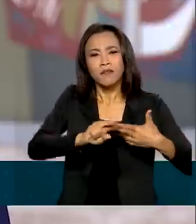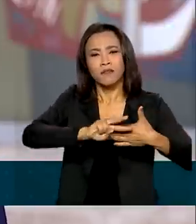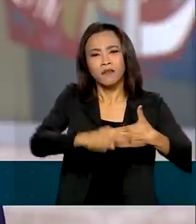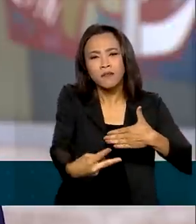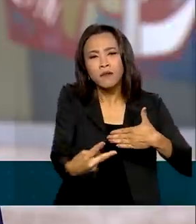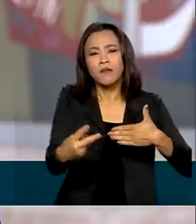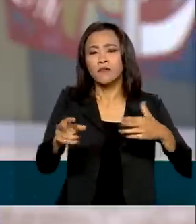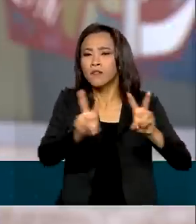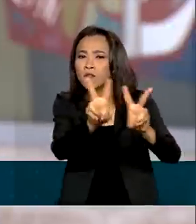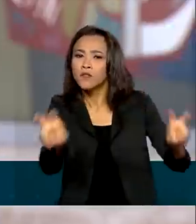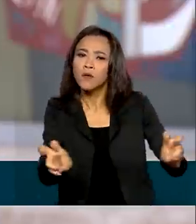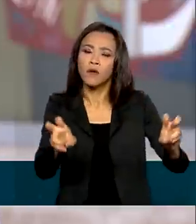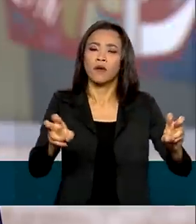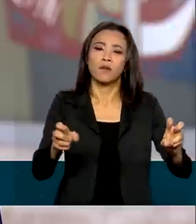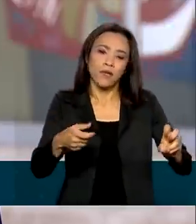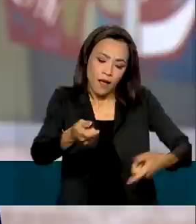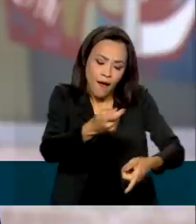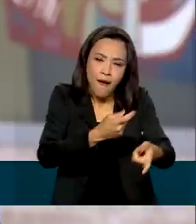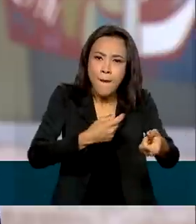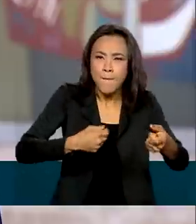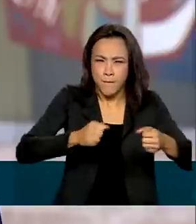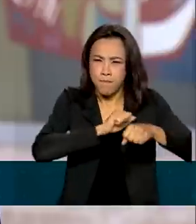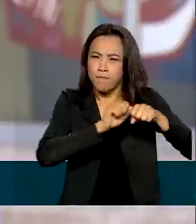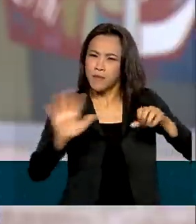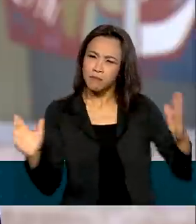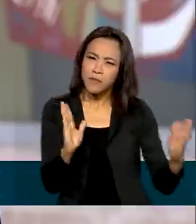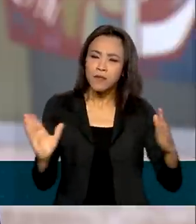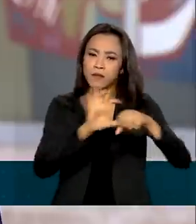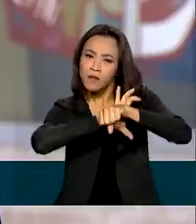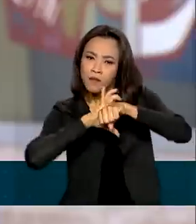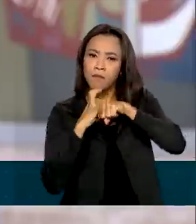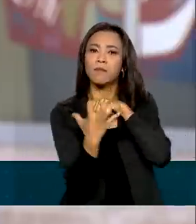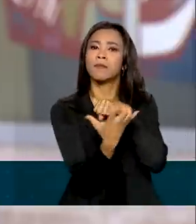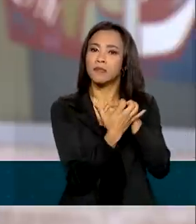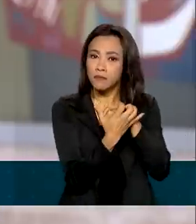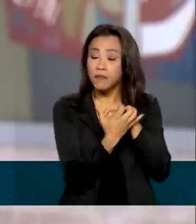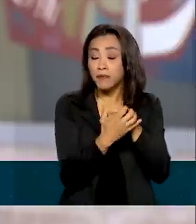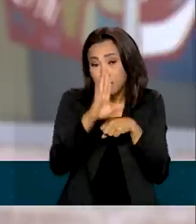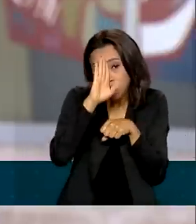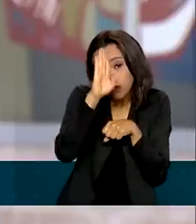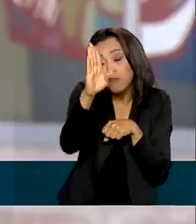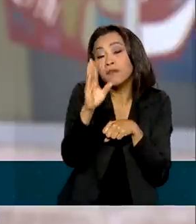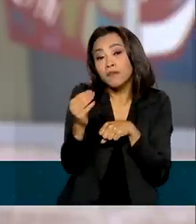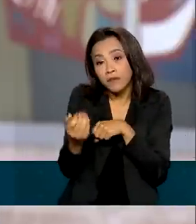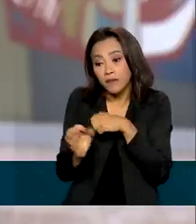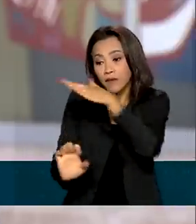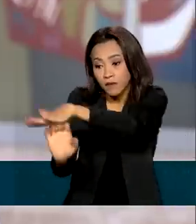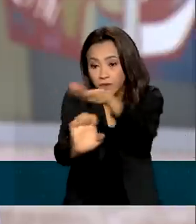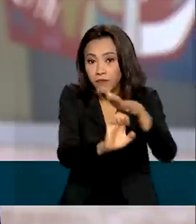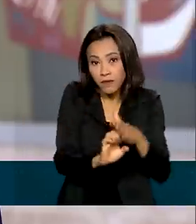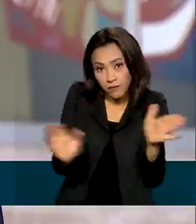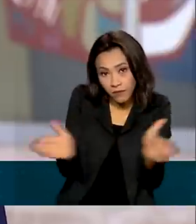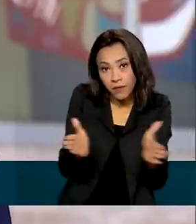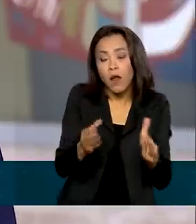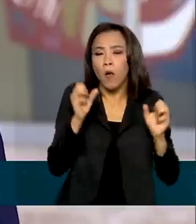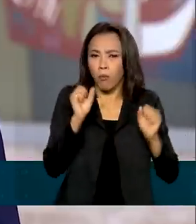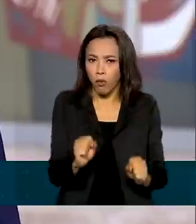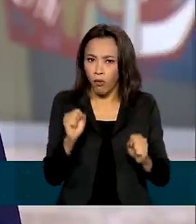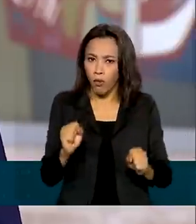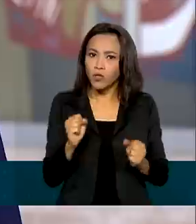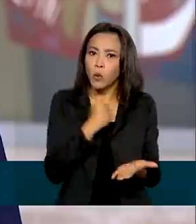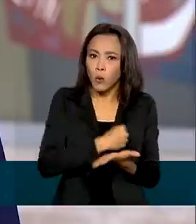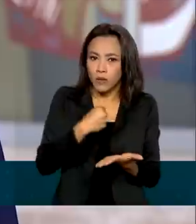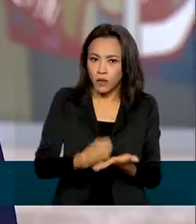sobre a economia da pandemia de covid-19 principalmente sobre os pequenos negócios podem contratar as micro empresas